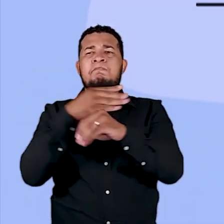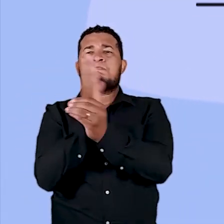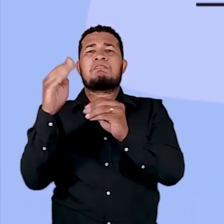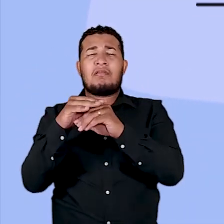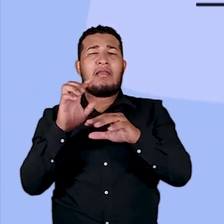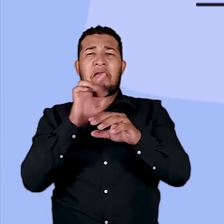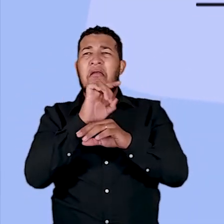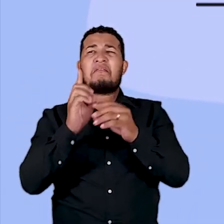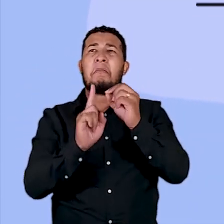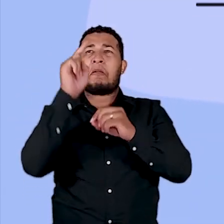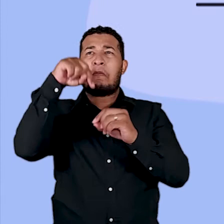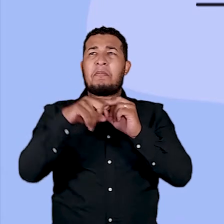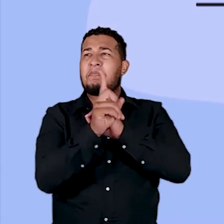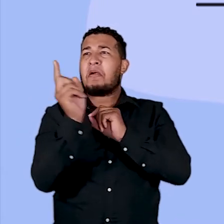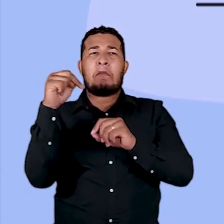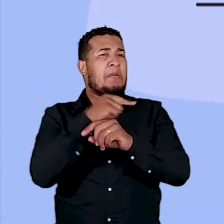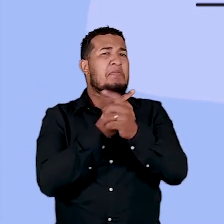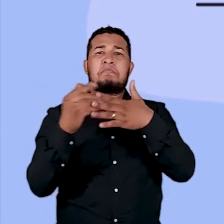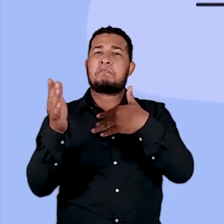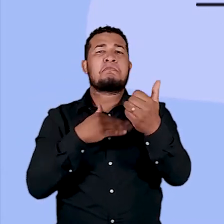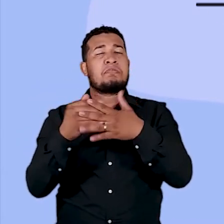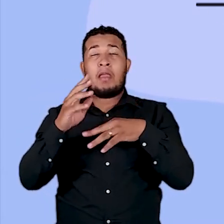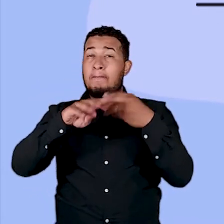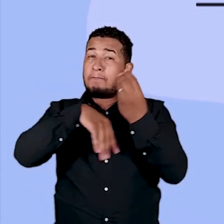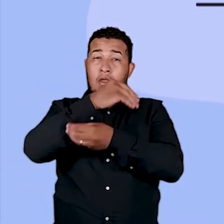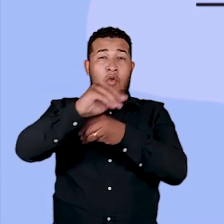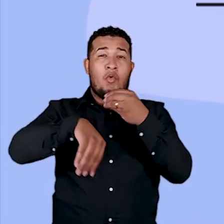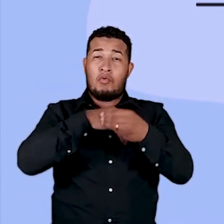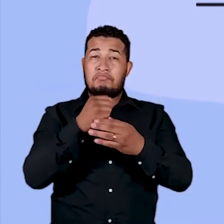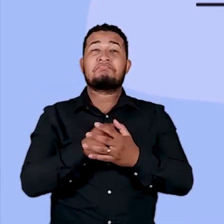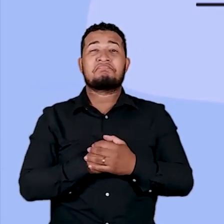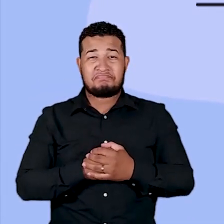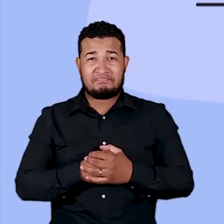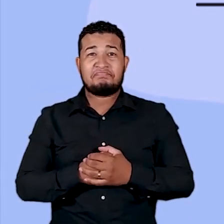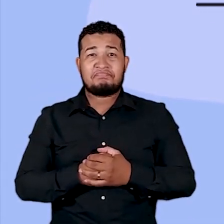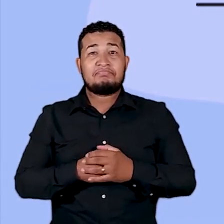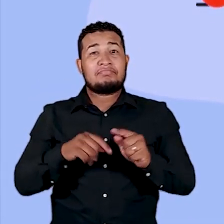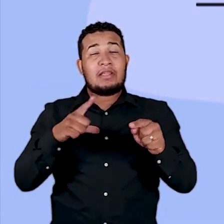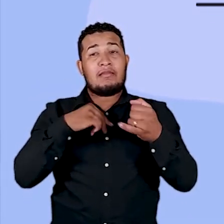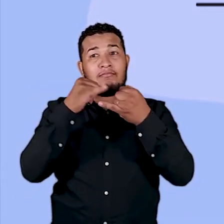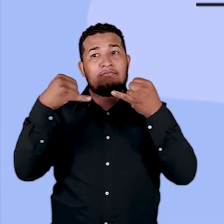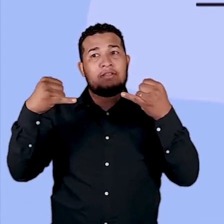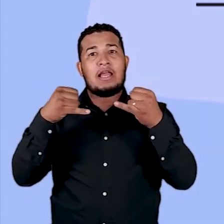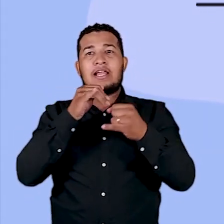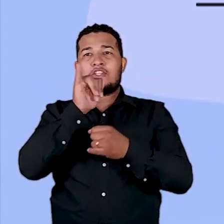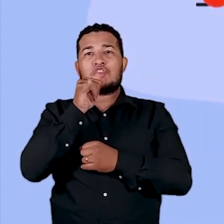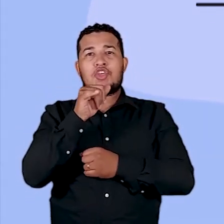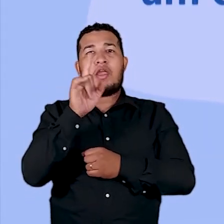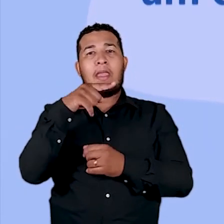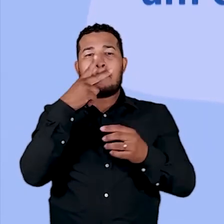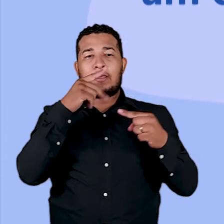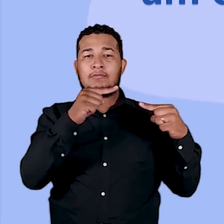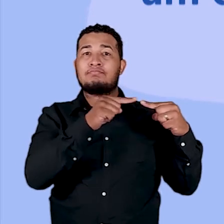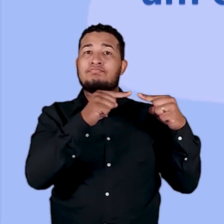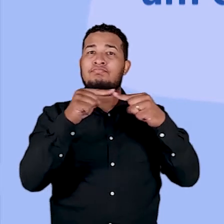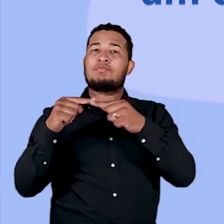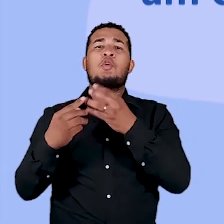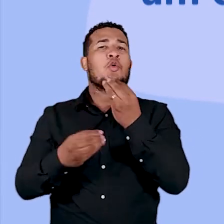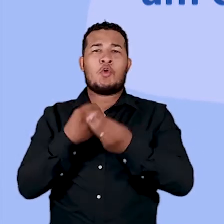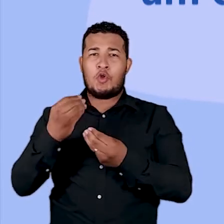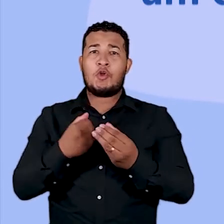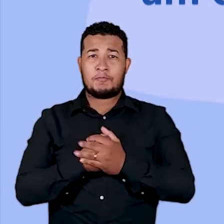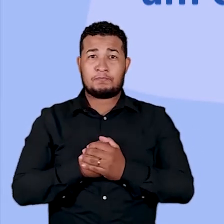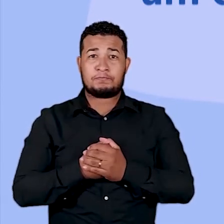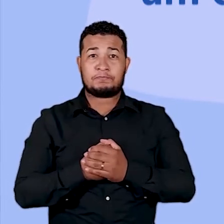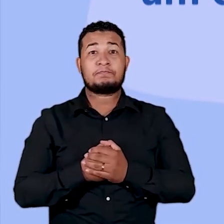galera. Então cada um vai para um lado, para cima, para baixo, para o outro e é uma bagunça que só. A ideia de corrente elétrica é um fluxo ordenado,